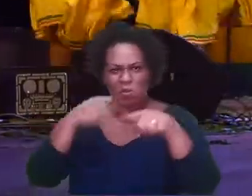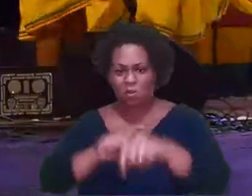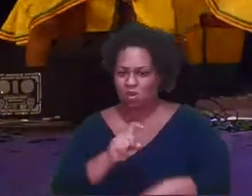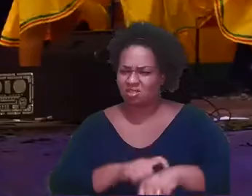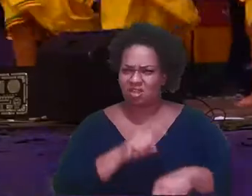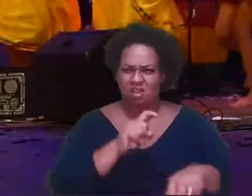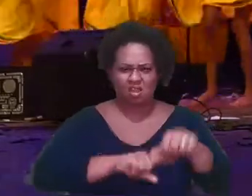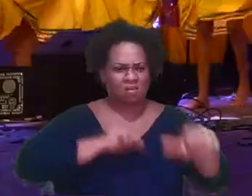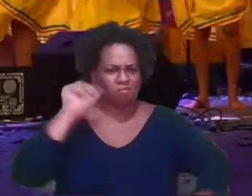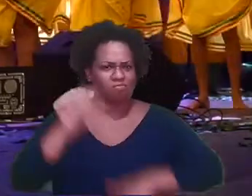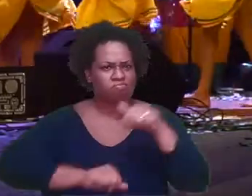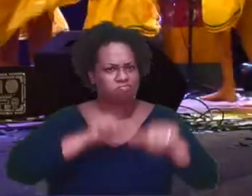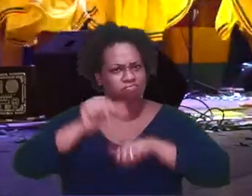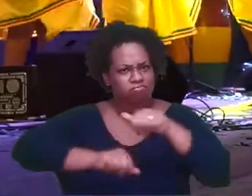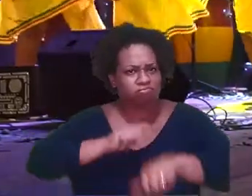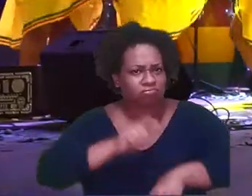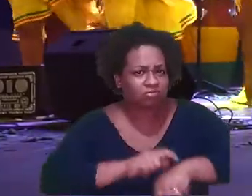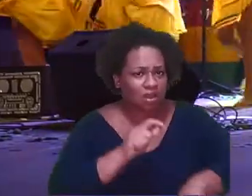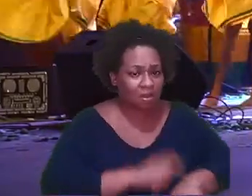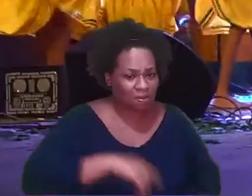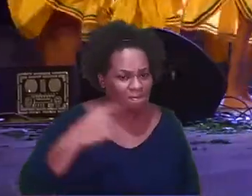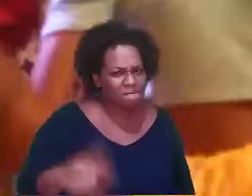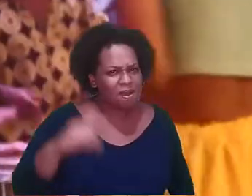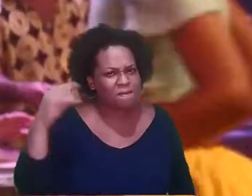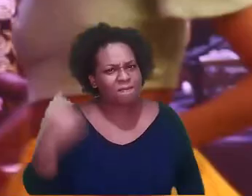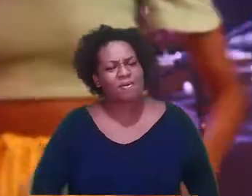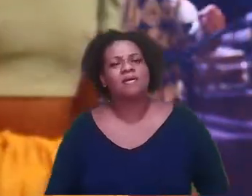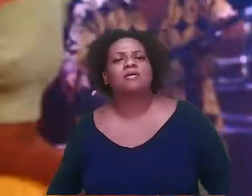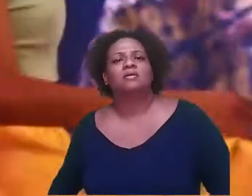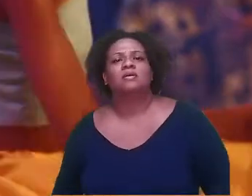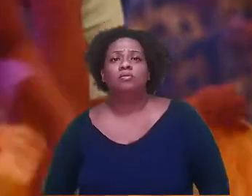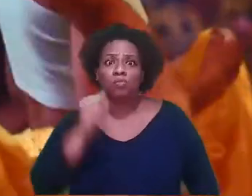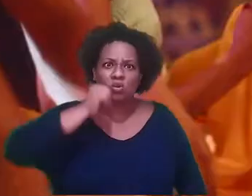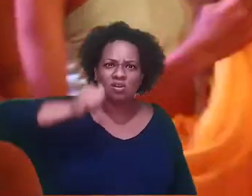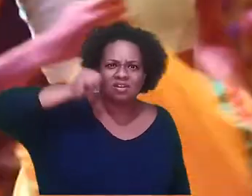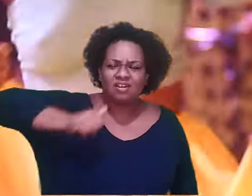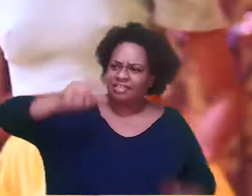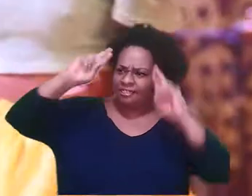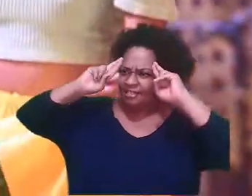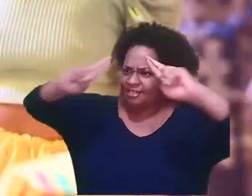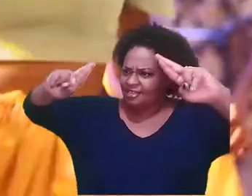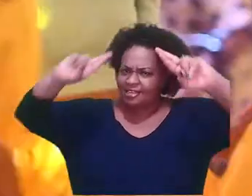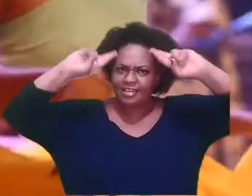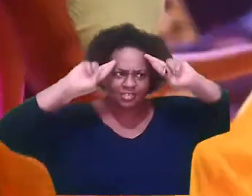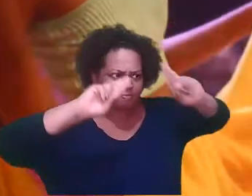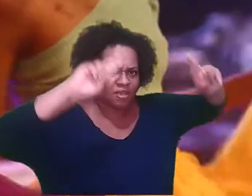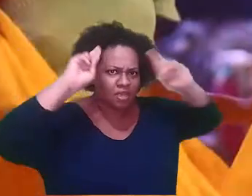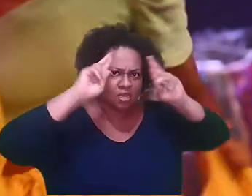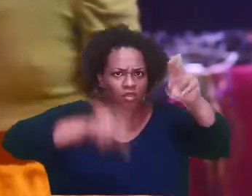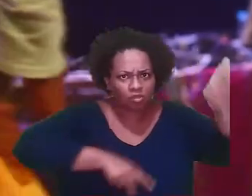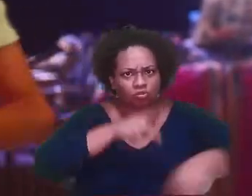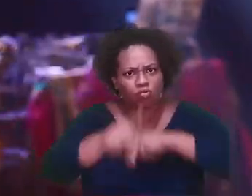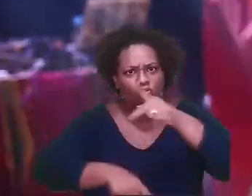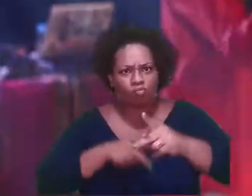comer. O povo de terreiro ser protagonizado. Tá na hora. Pra aparecer na televisão. Tá na hora do pau